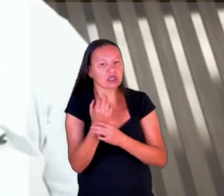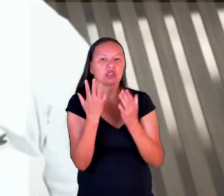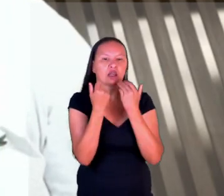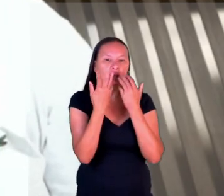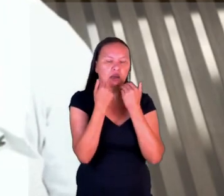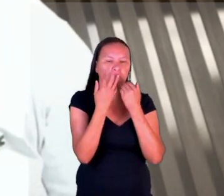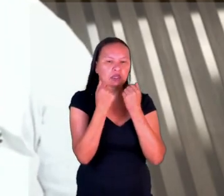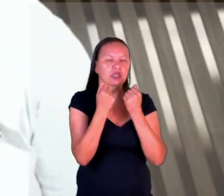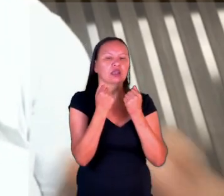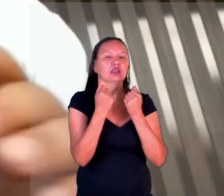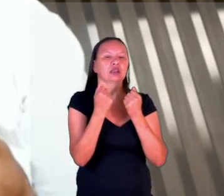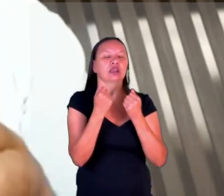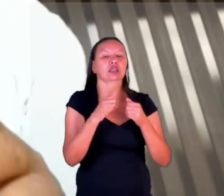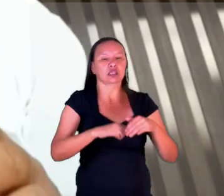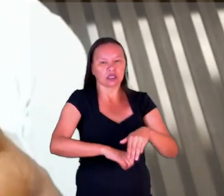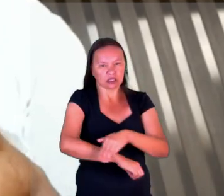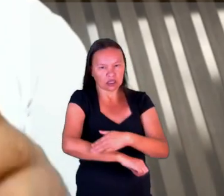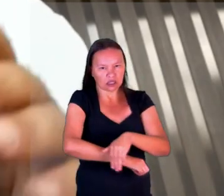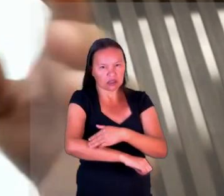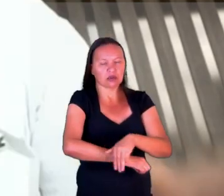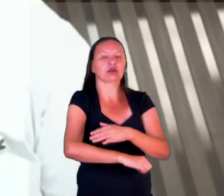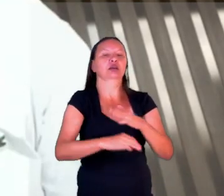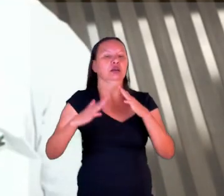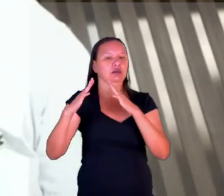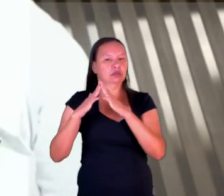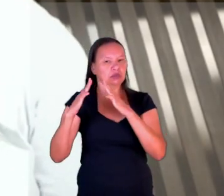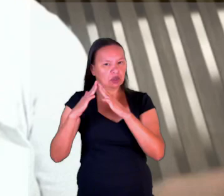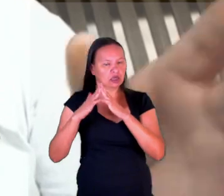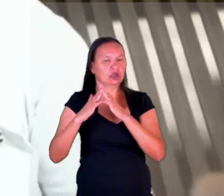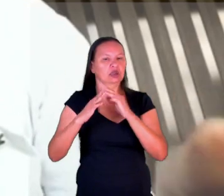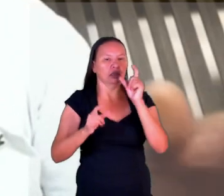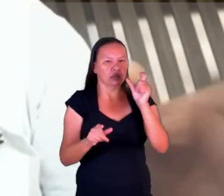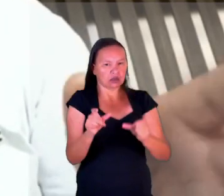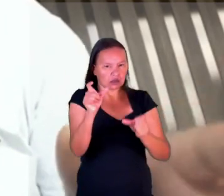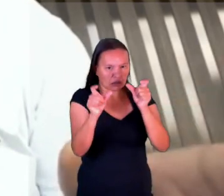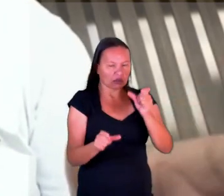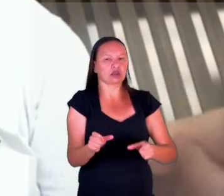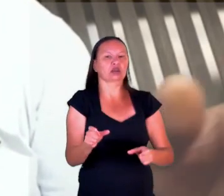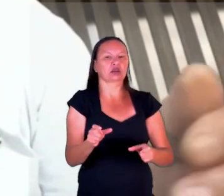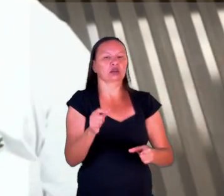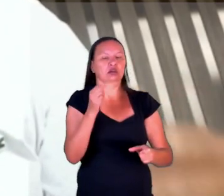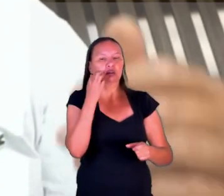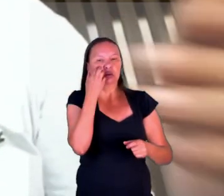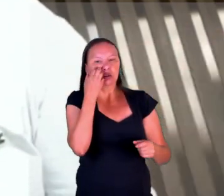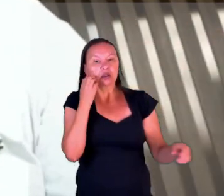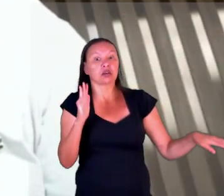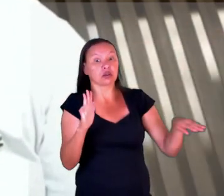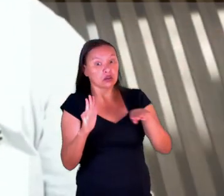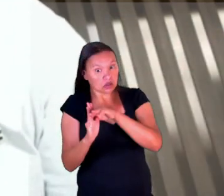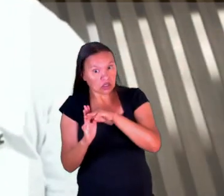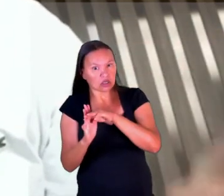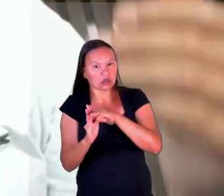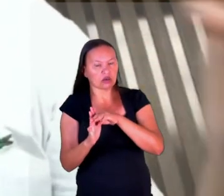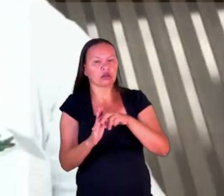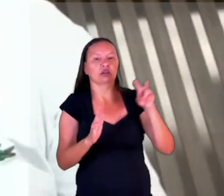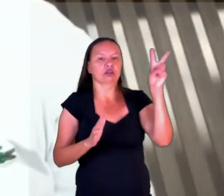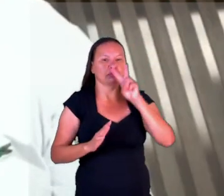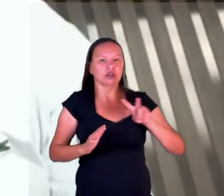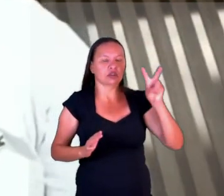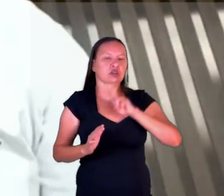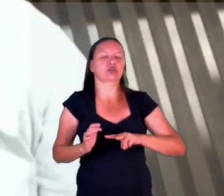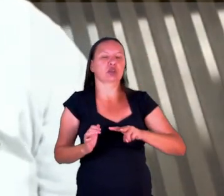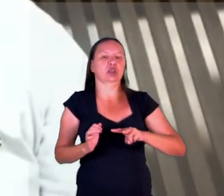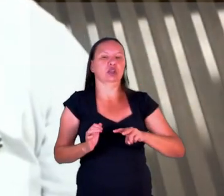vive em situação de rua em todas as suas interfaces quer seja aquele indivíduo que tá chegando da Venezuela quer seja aquele